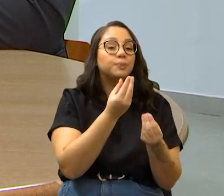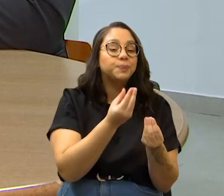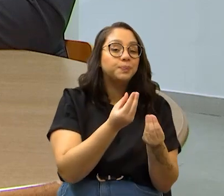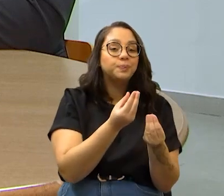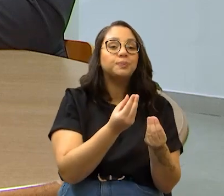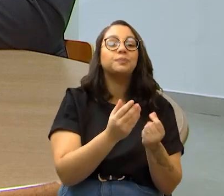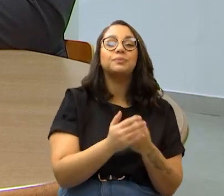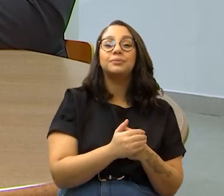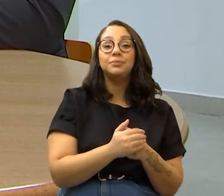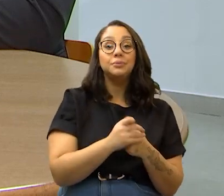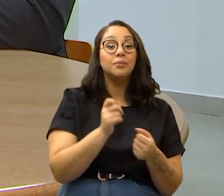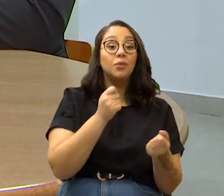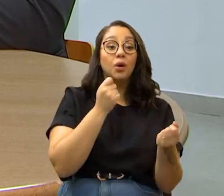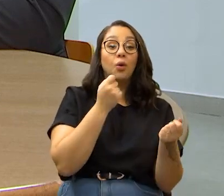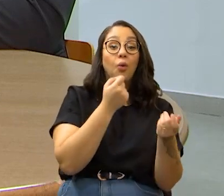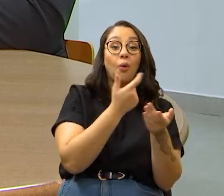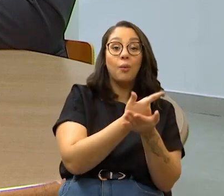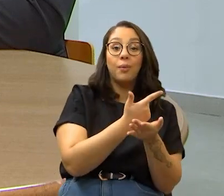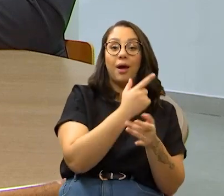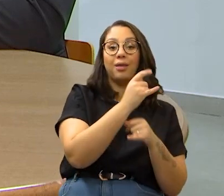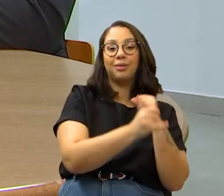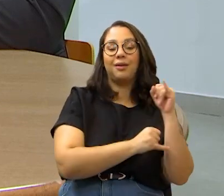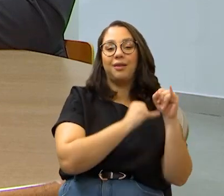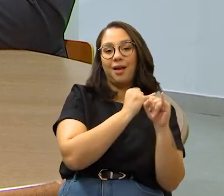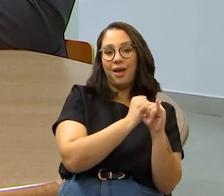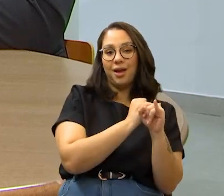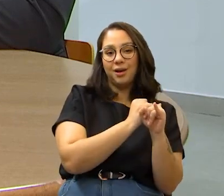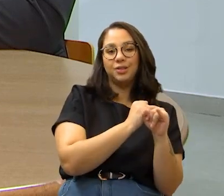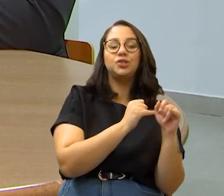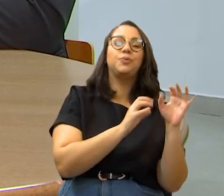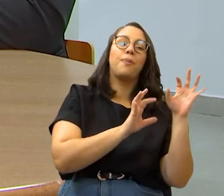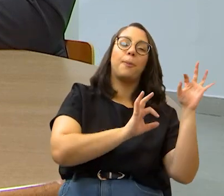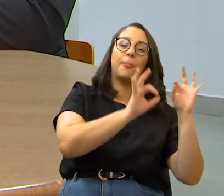Será que a questão de comprar online,